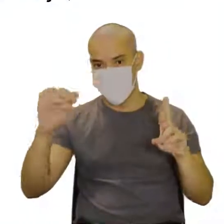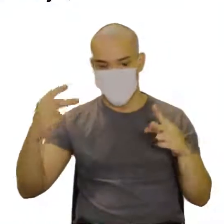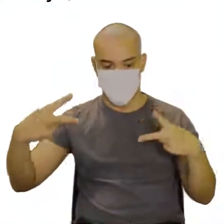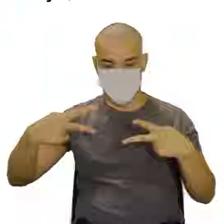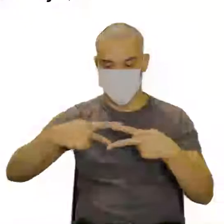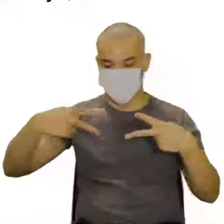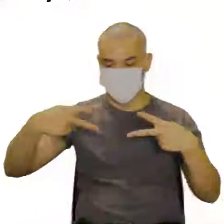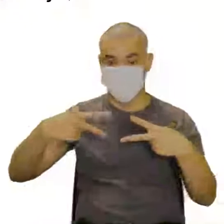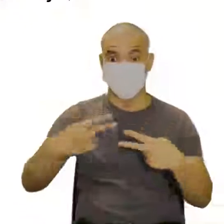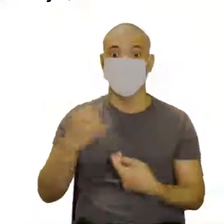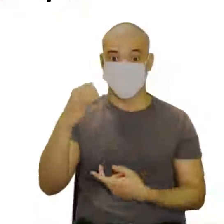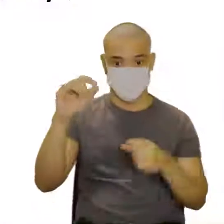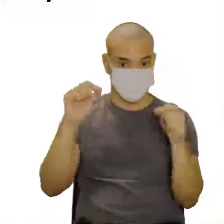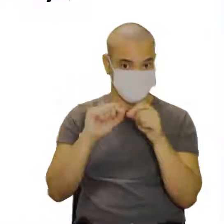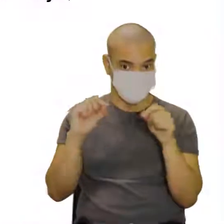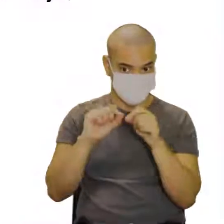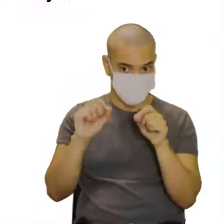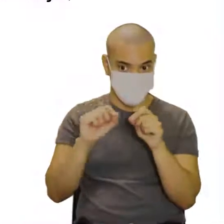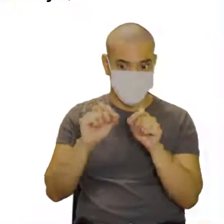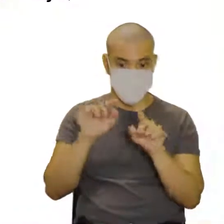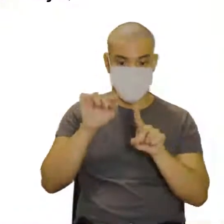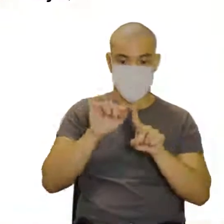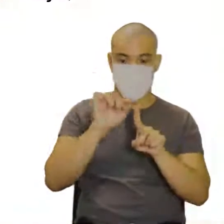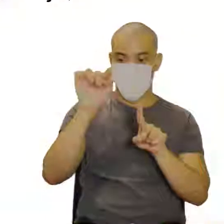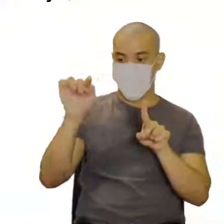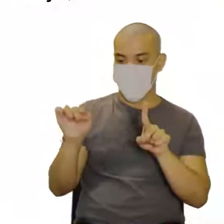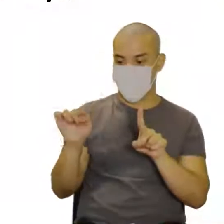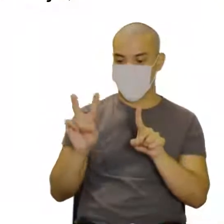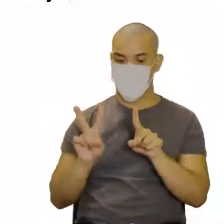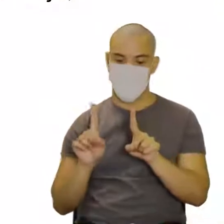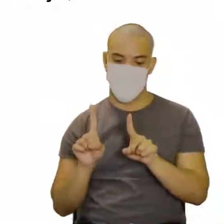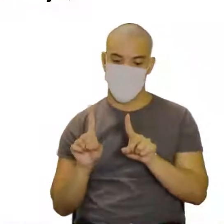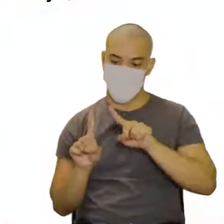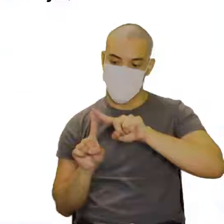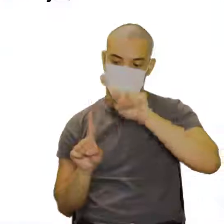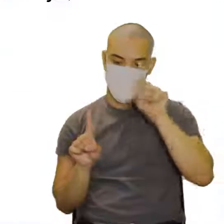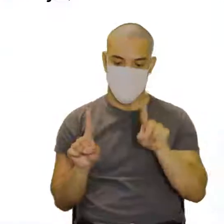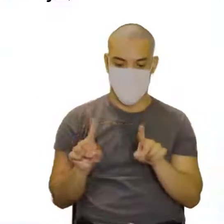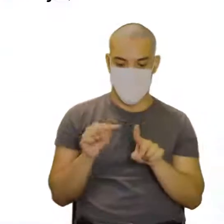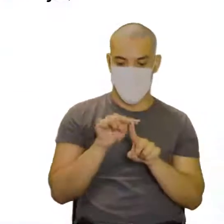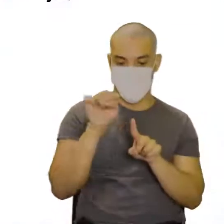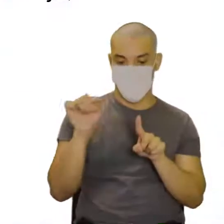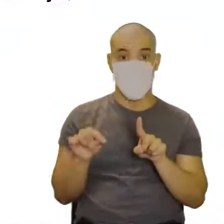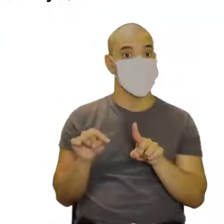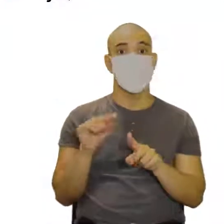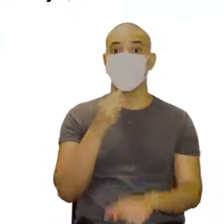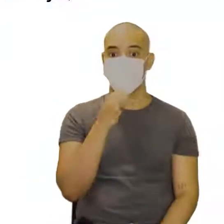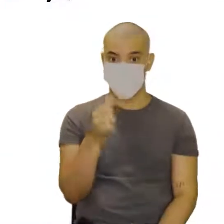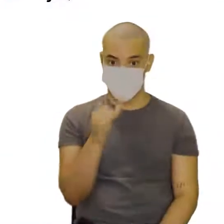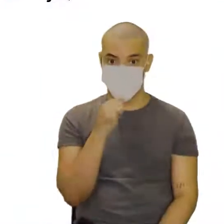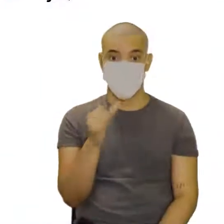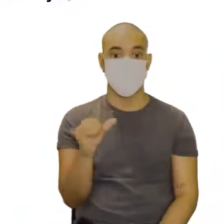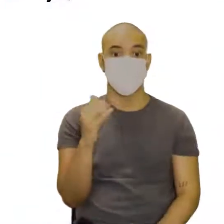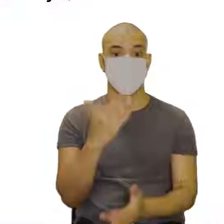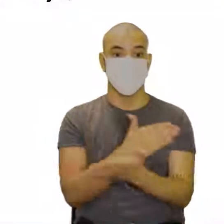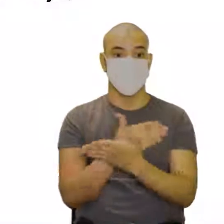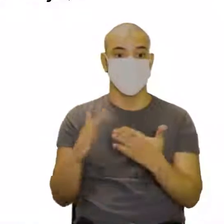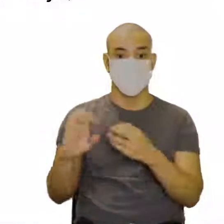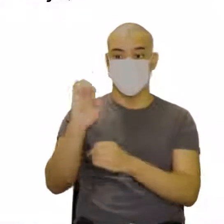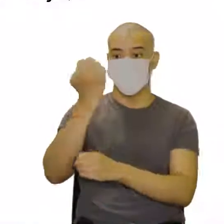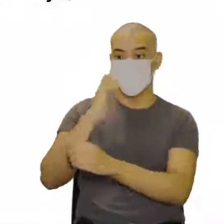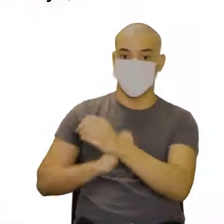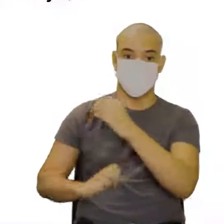que a conexão for feita, surgirá uma corrente elétrica, ou seja, elétrons começam a